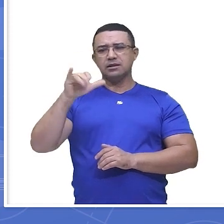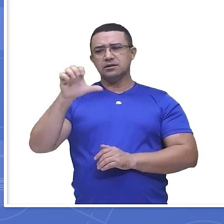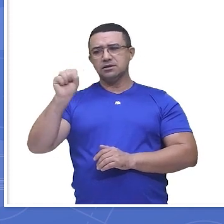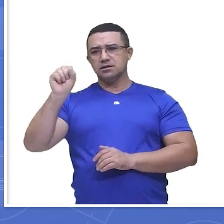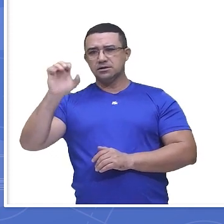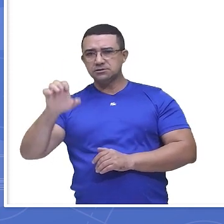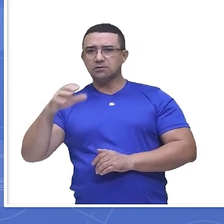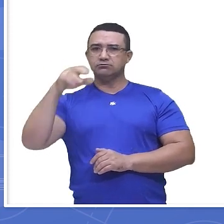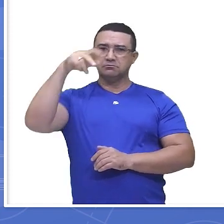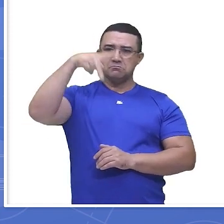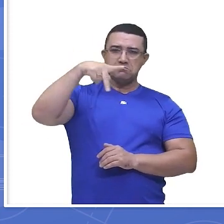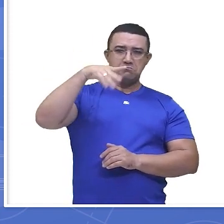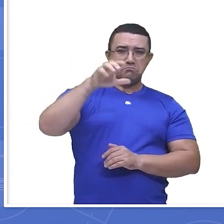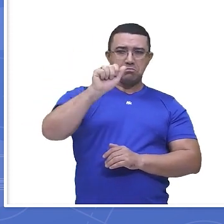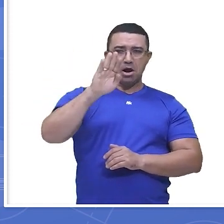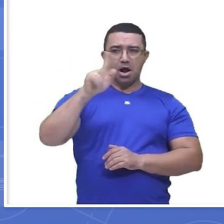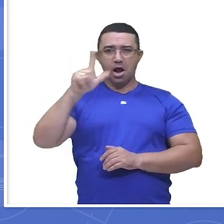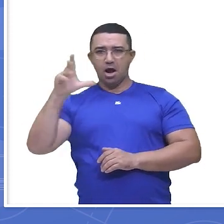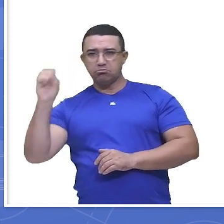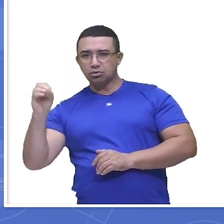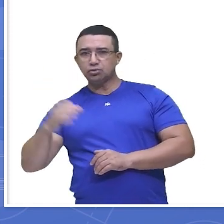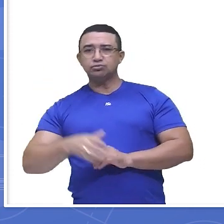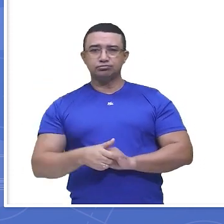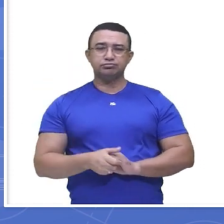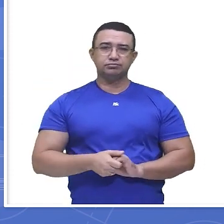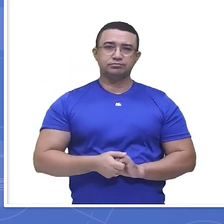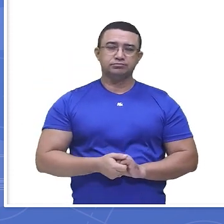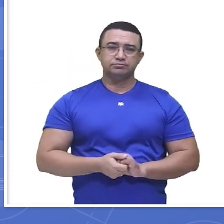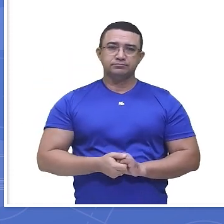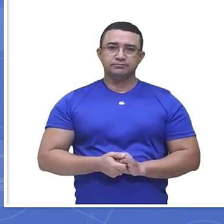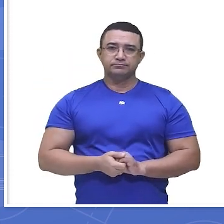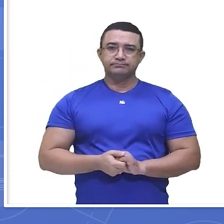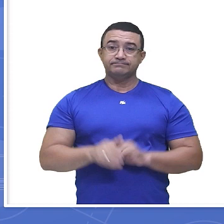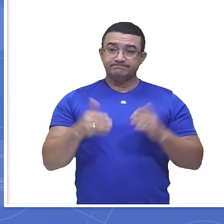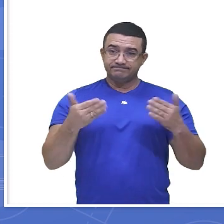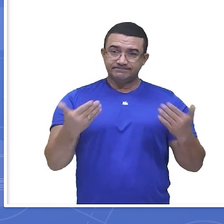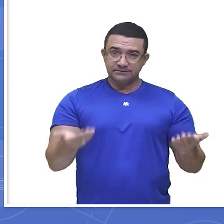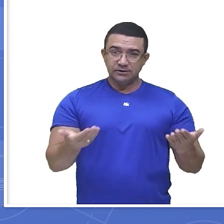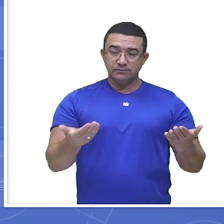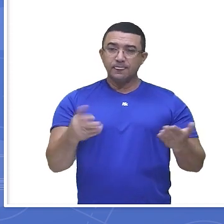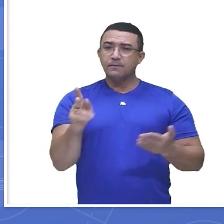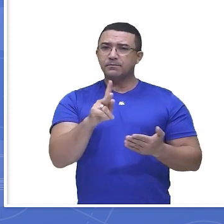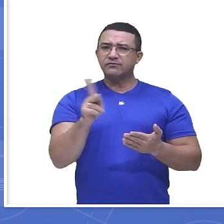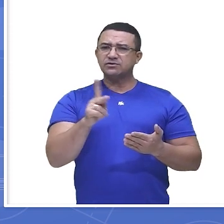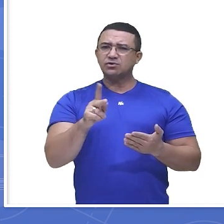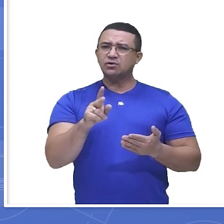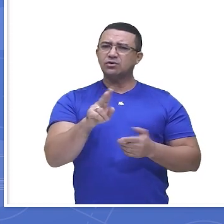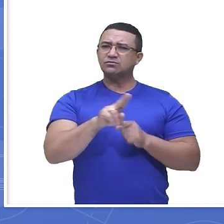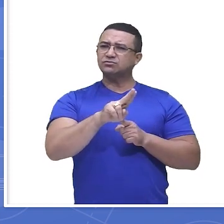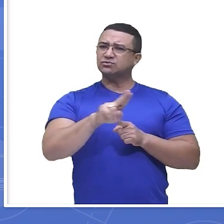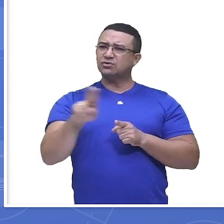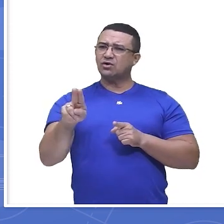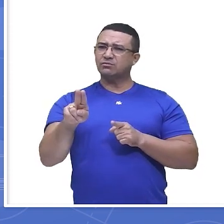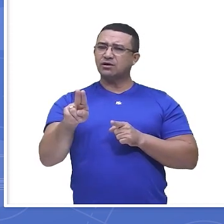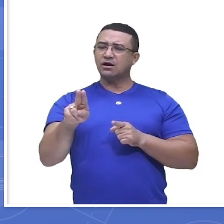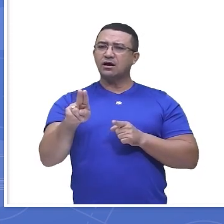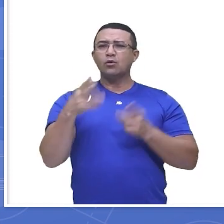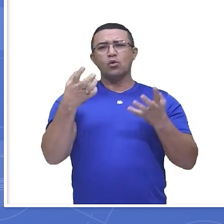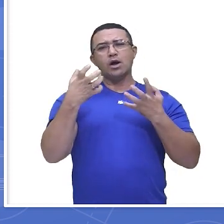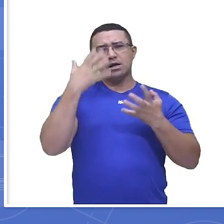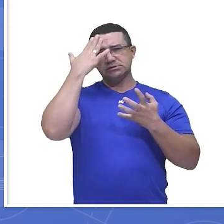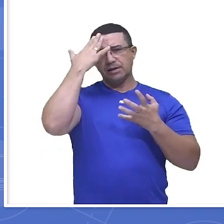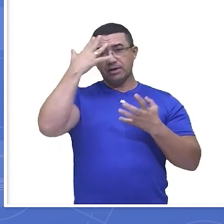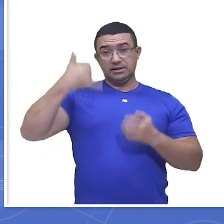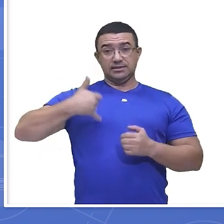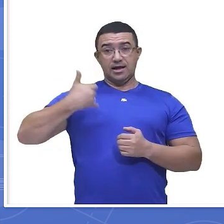chamo, aí diz o nome da pessoa, me chamo Juan, me chamo José. Muito bem, professor, o nome, mas eu quero saber da idade. Vamos